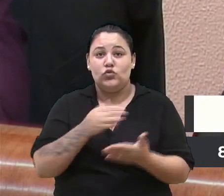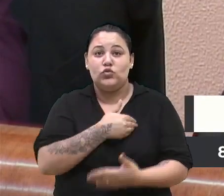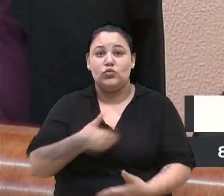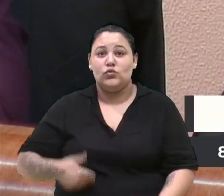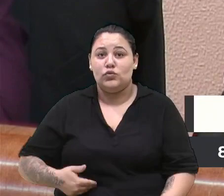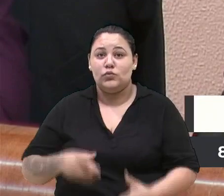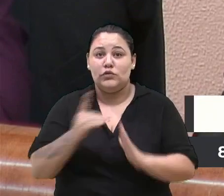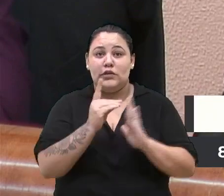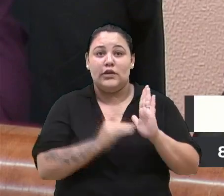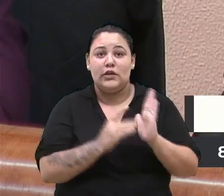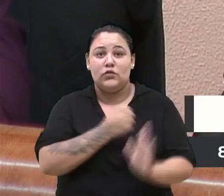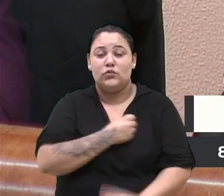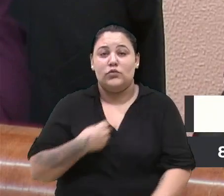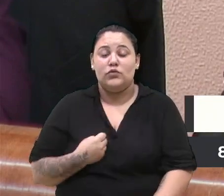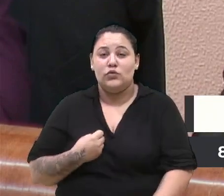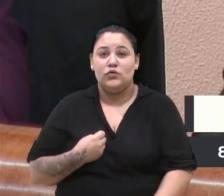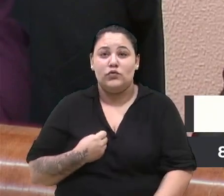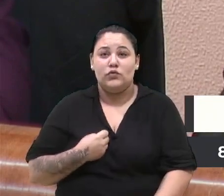número